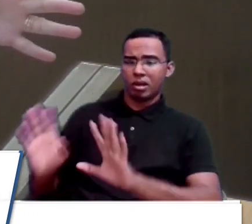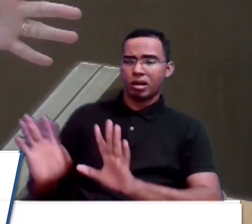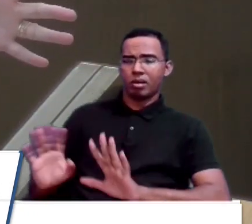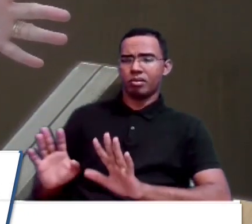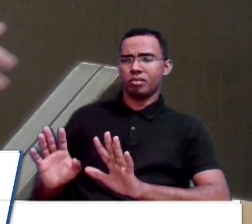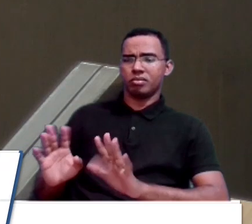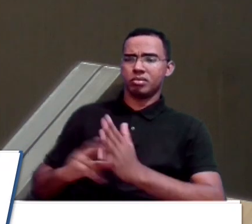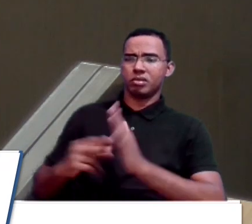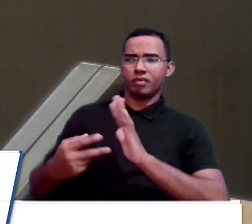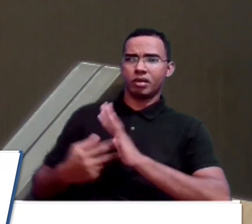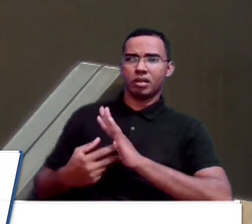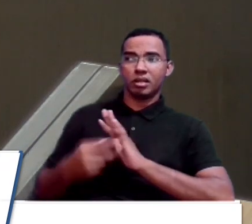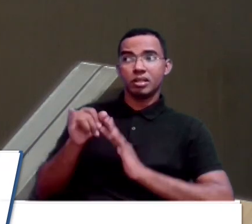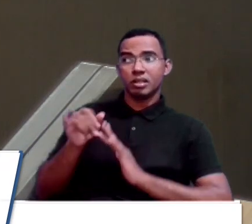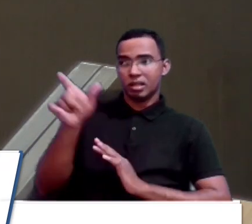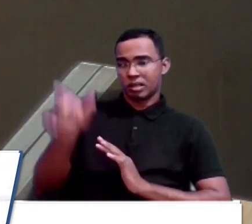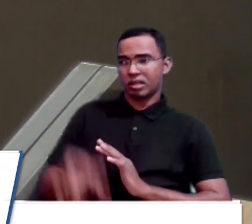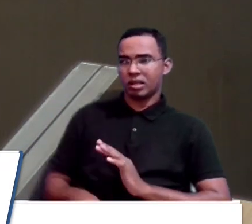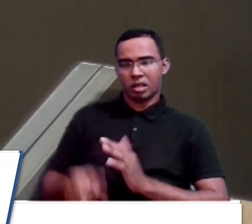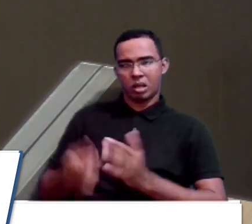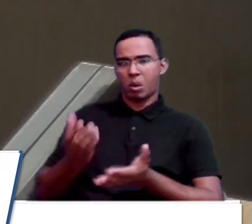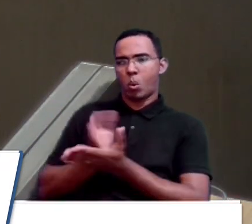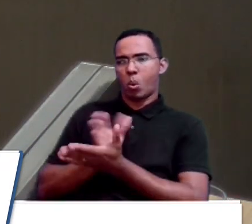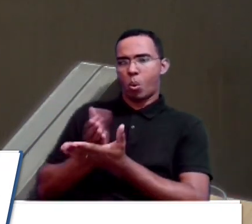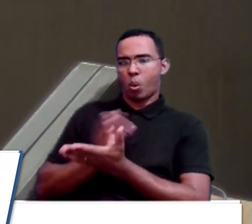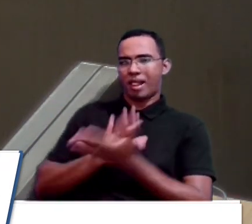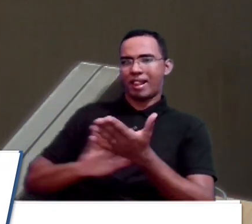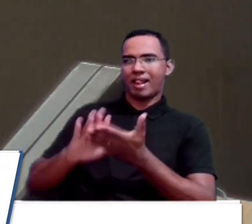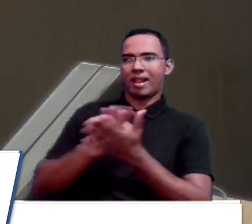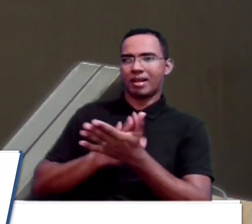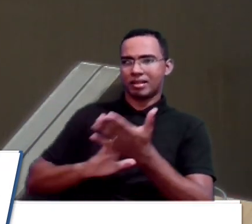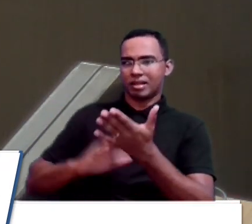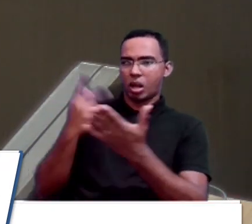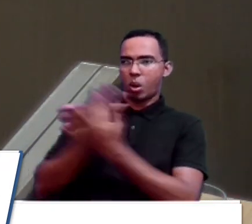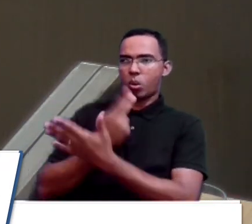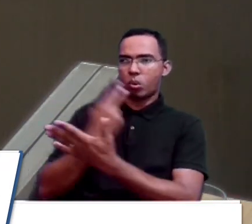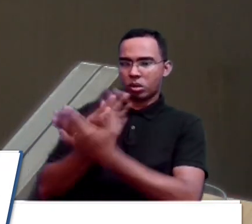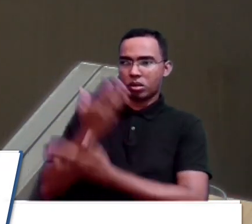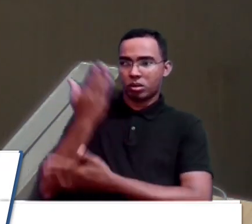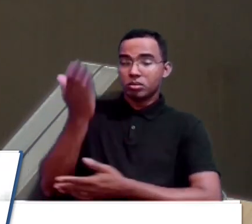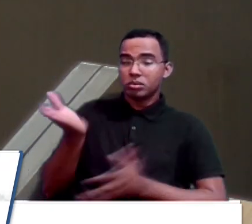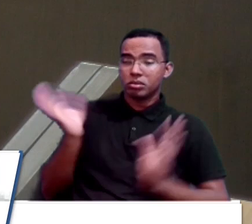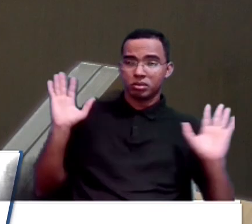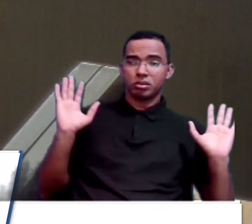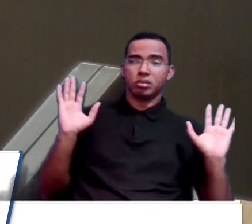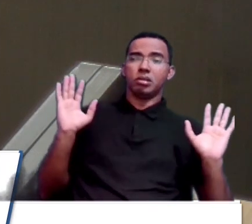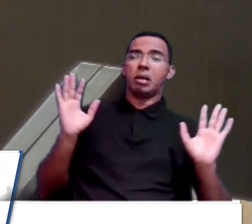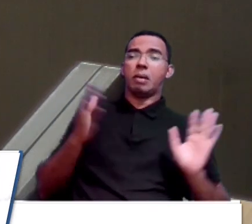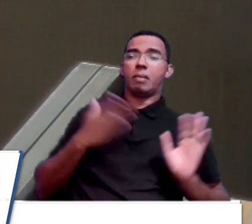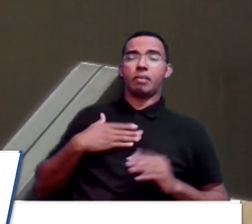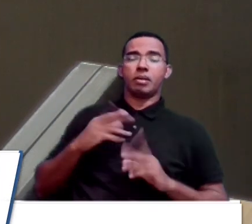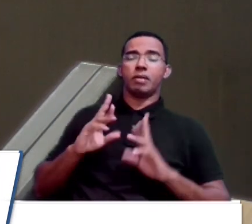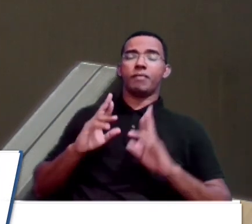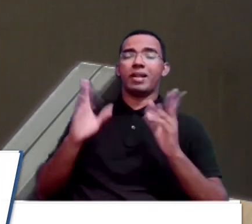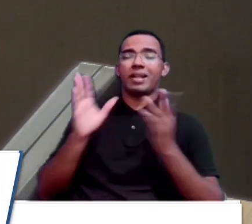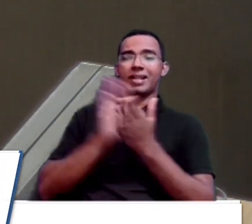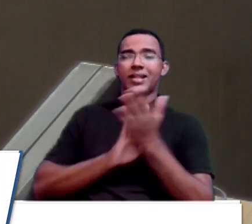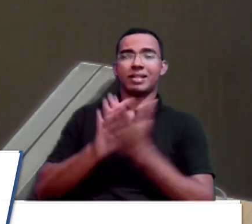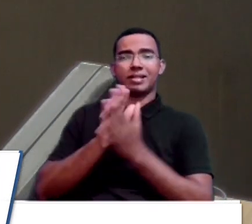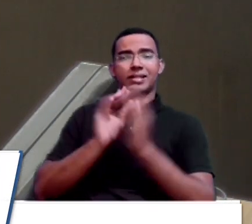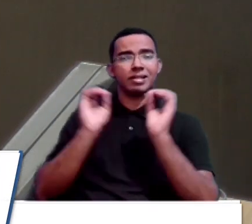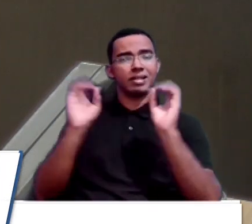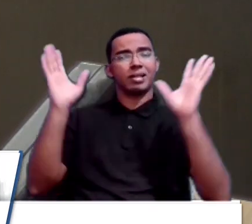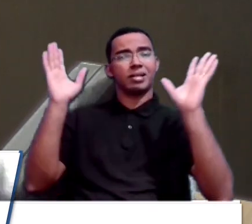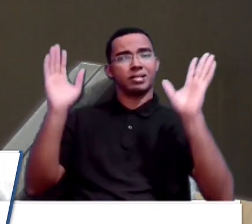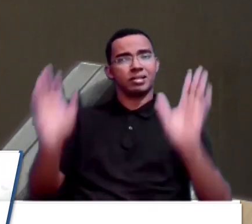Se ele não me incomodar com atitudes erradas, para mim não faz diferença nenhuma. Aqui